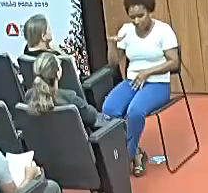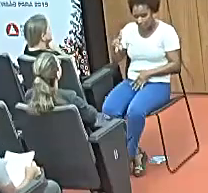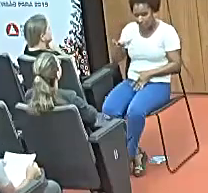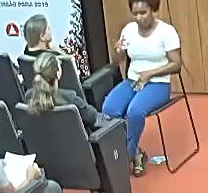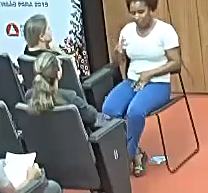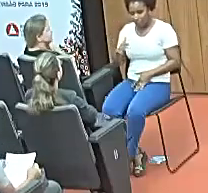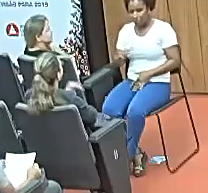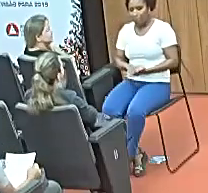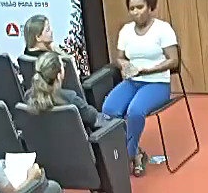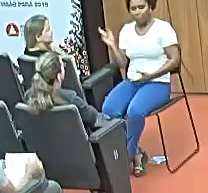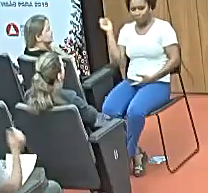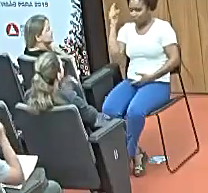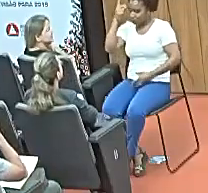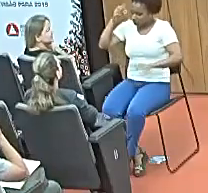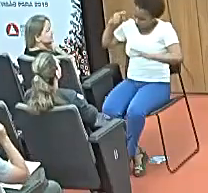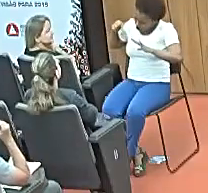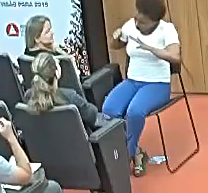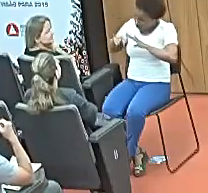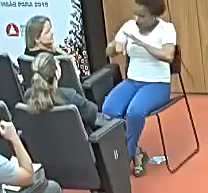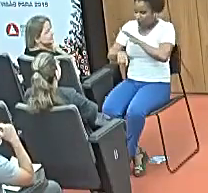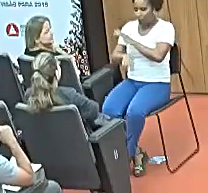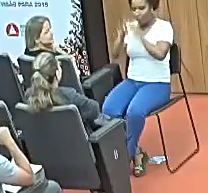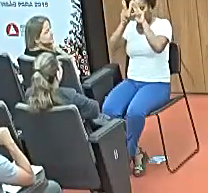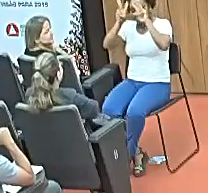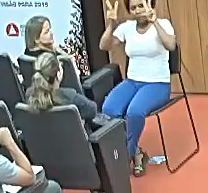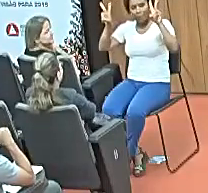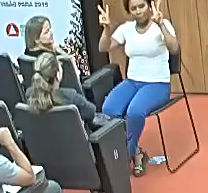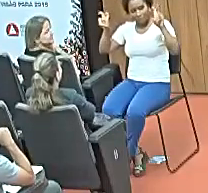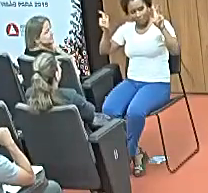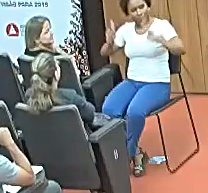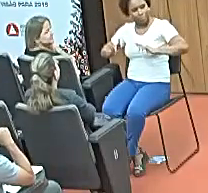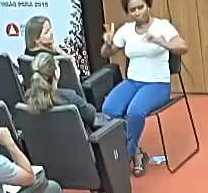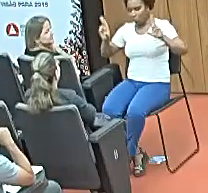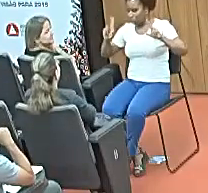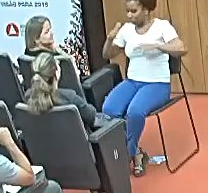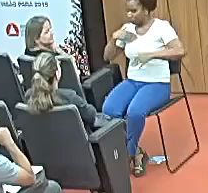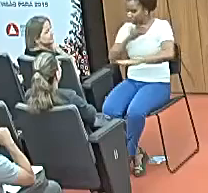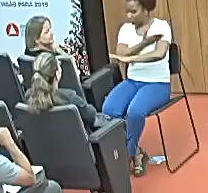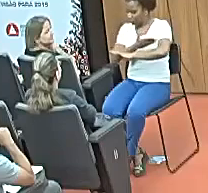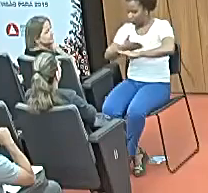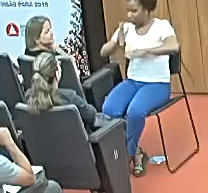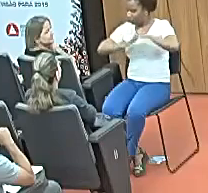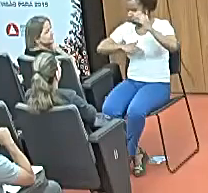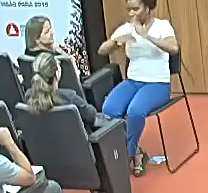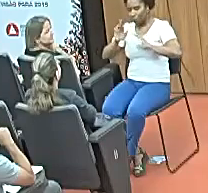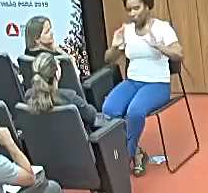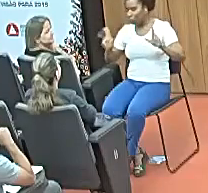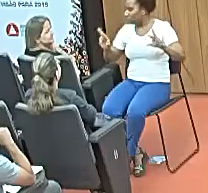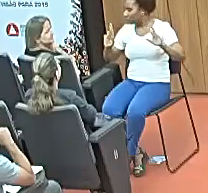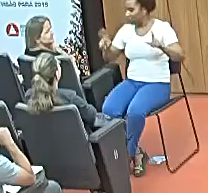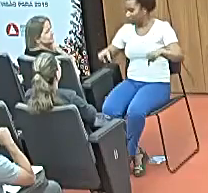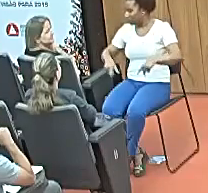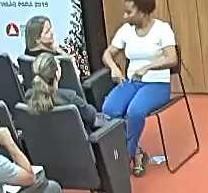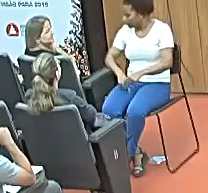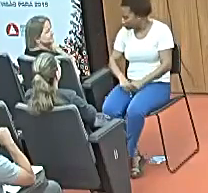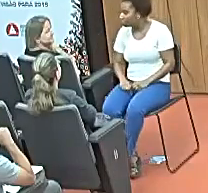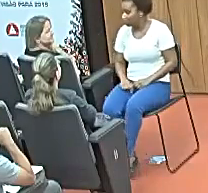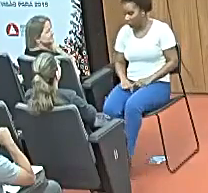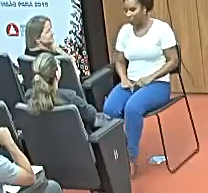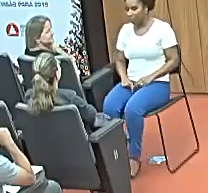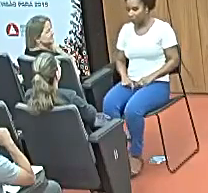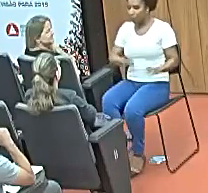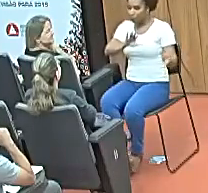e joanita desculpe o eixo desenvolvimento do tipo científico e tecnológico o